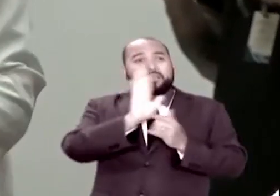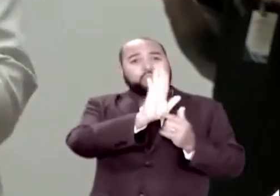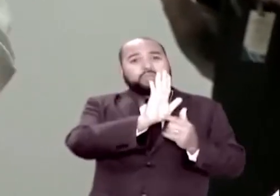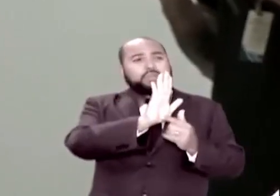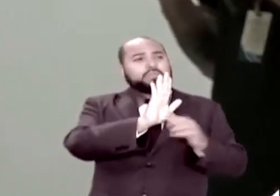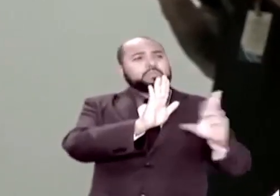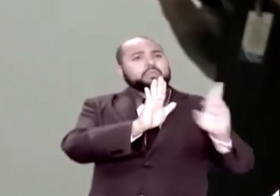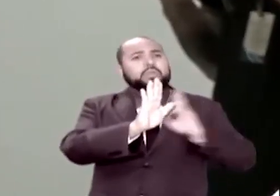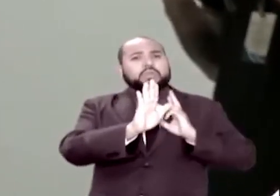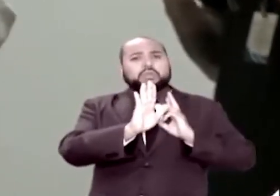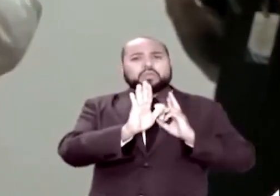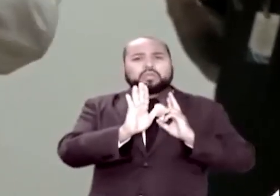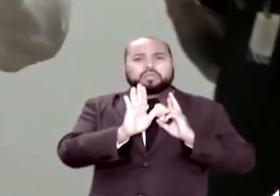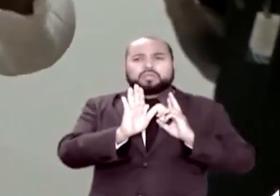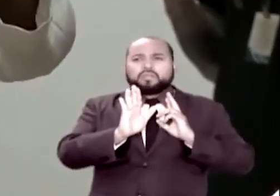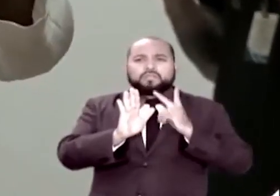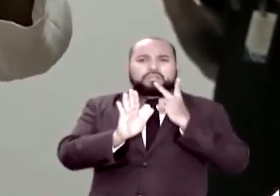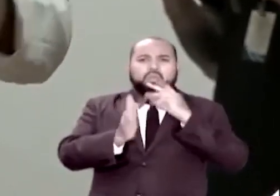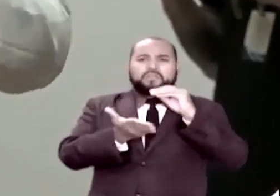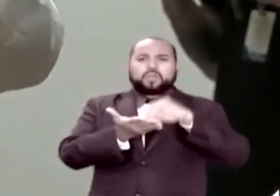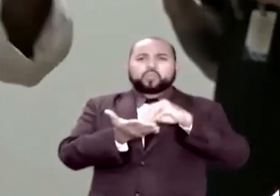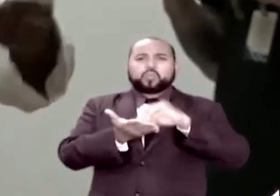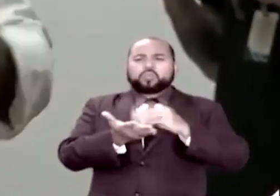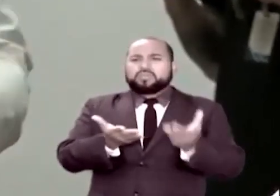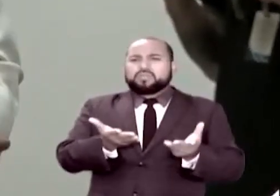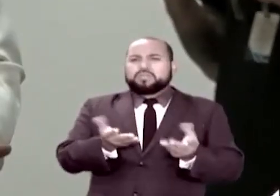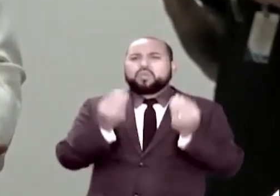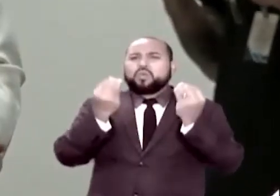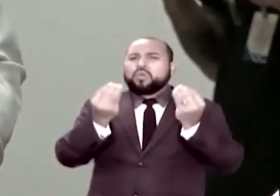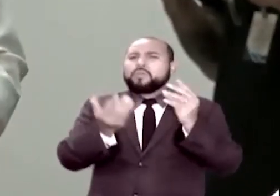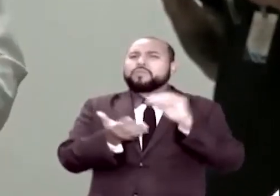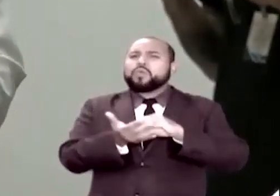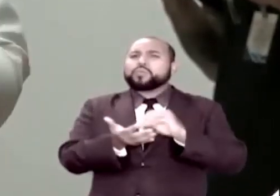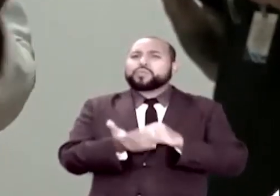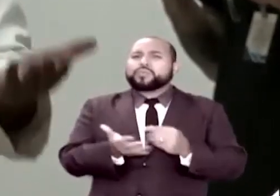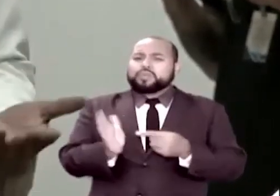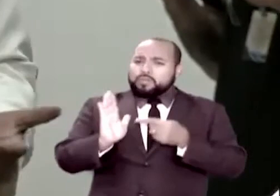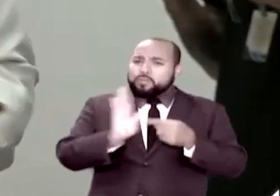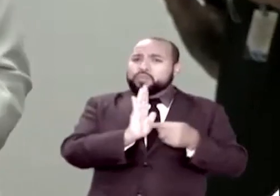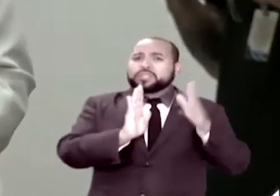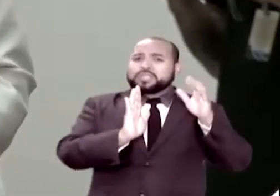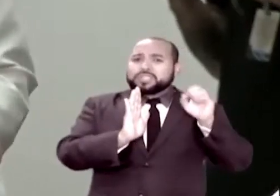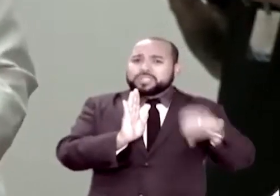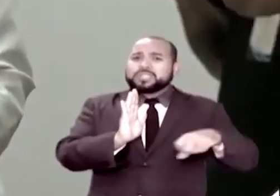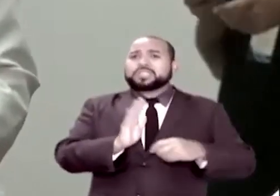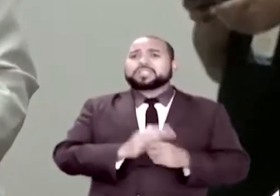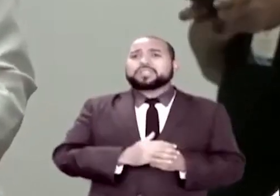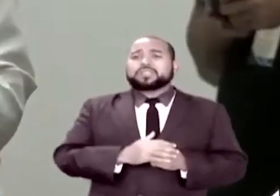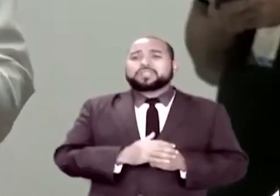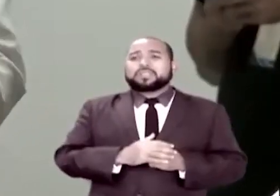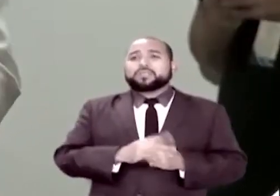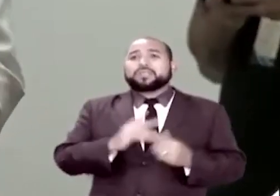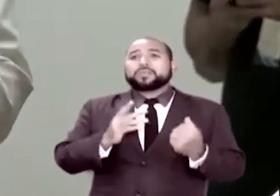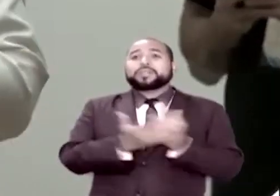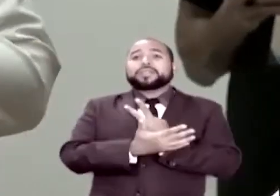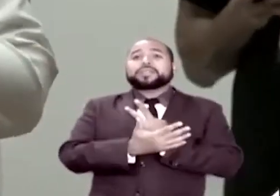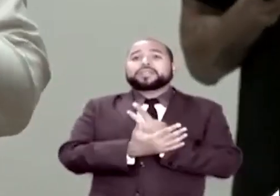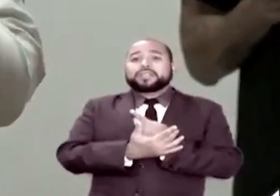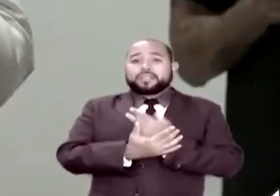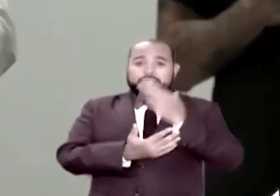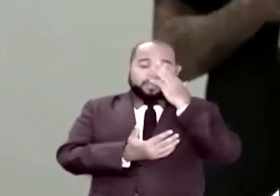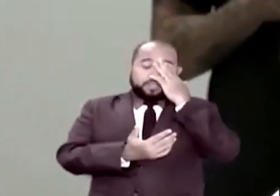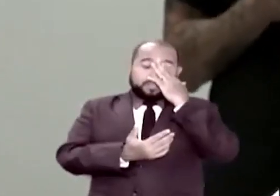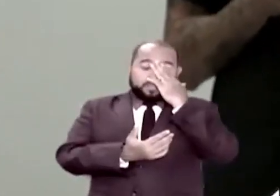do resultado se mostrou inabilitado por não ter apresentado o documento Então o que está ocorrendo né e é necessário que